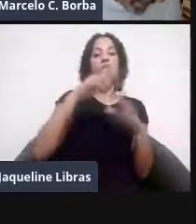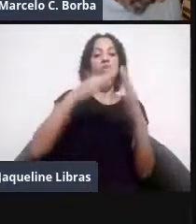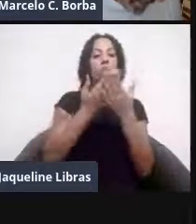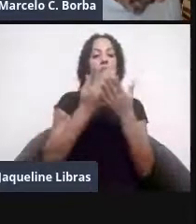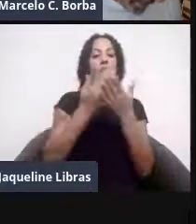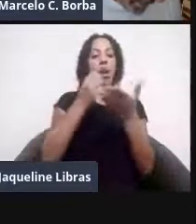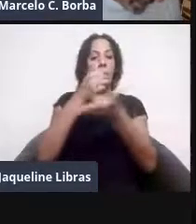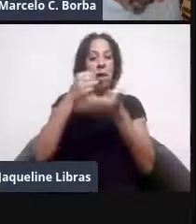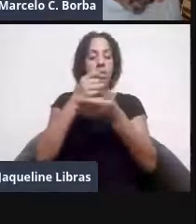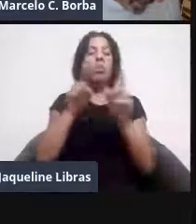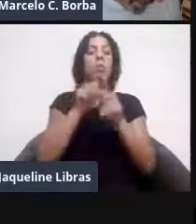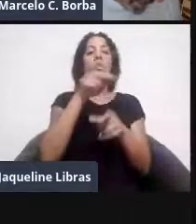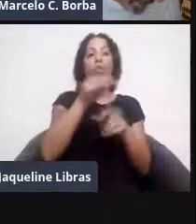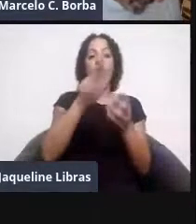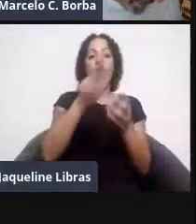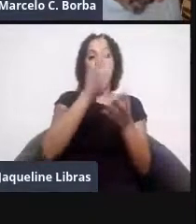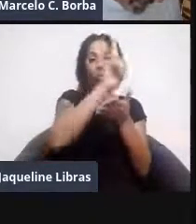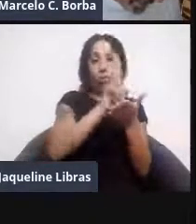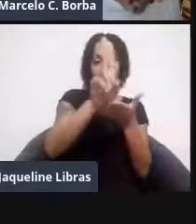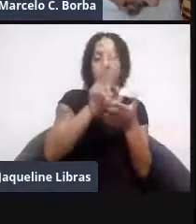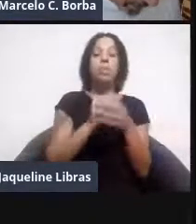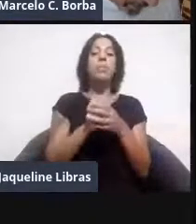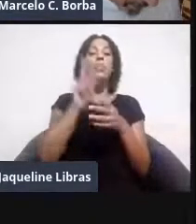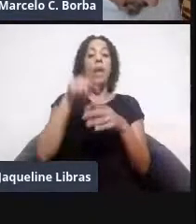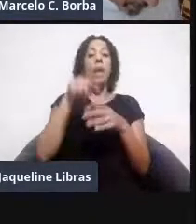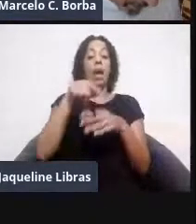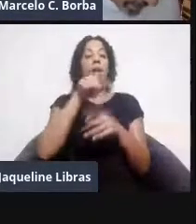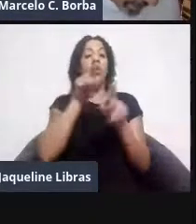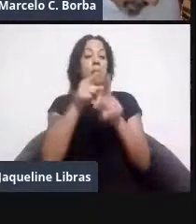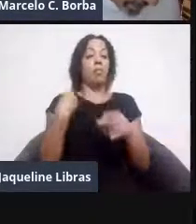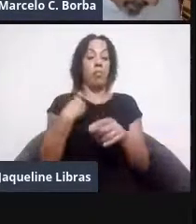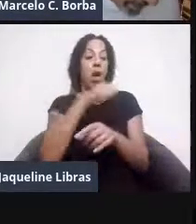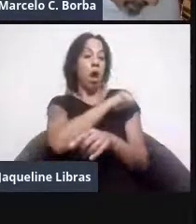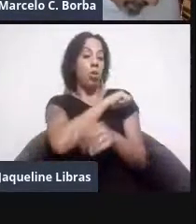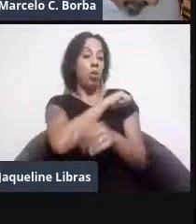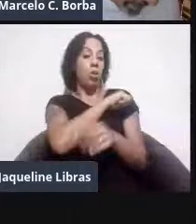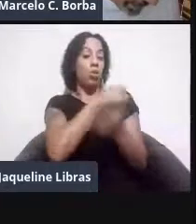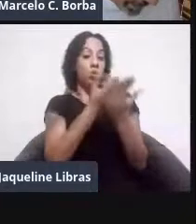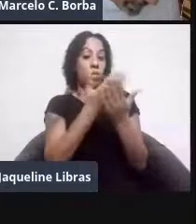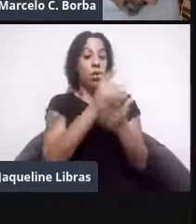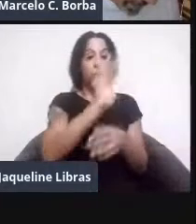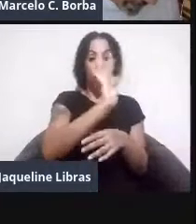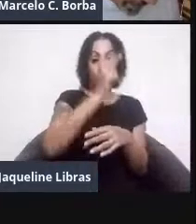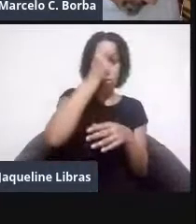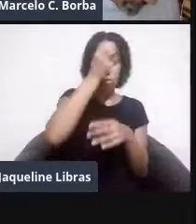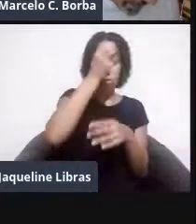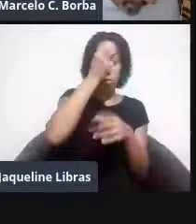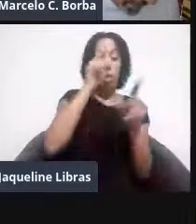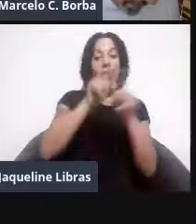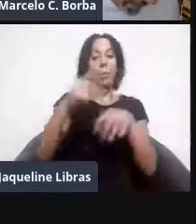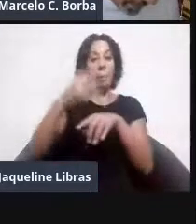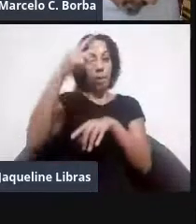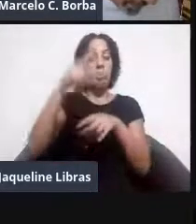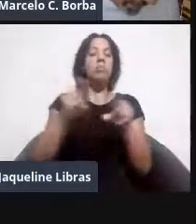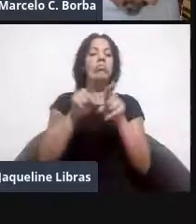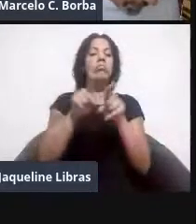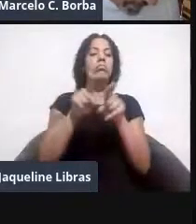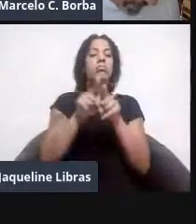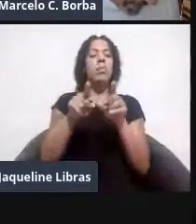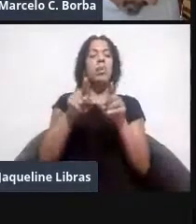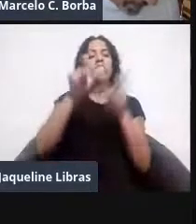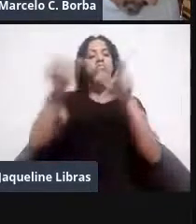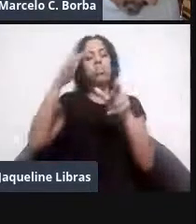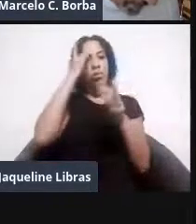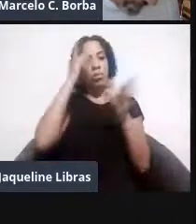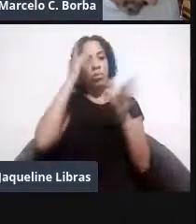da universidade, formado por alunos de graduação e de pós-graduação, por pesquisadores. E nós